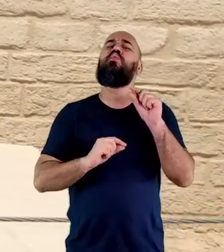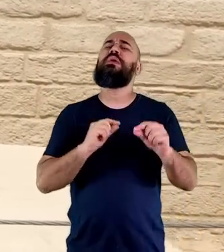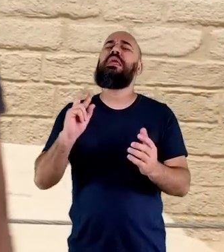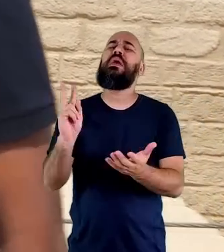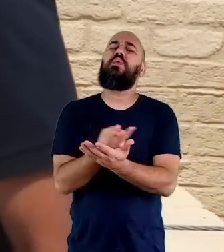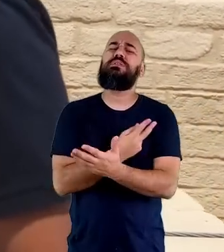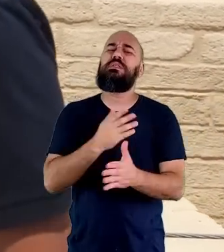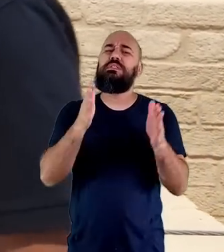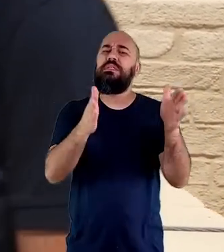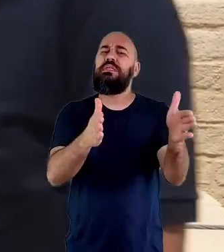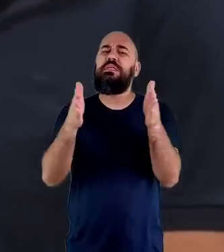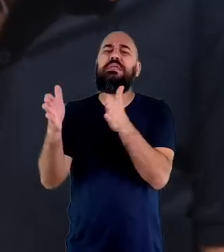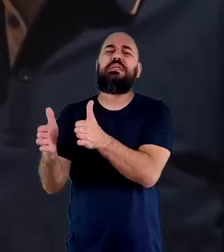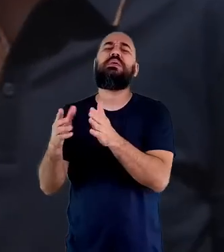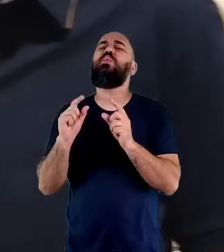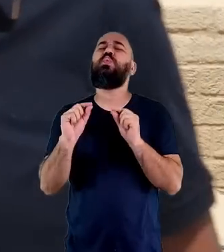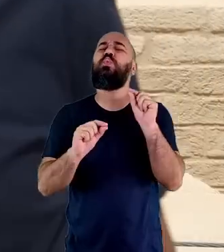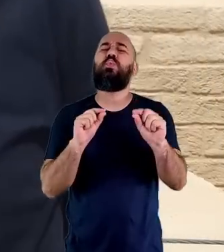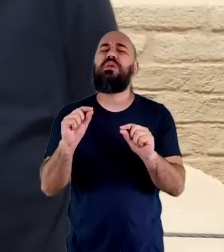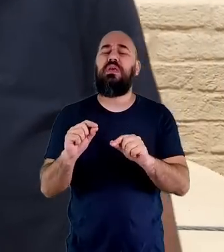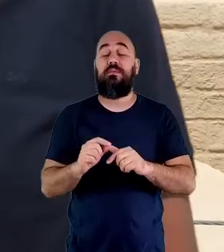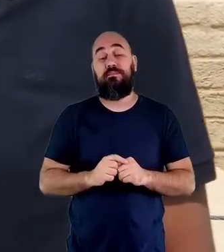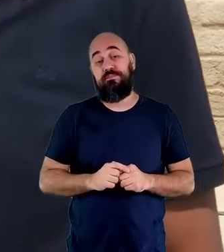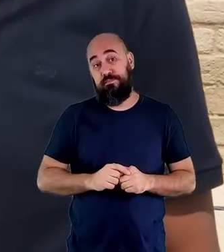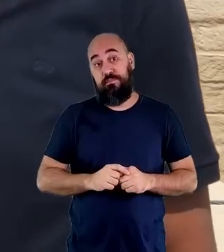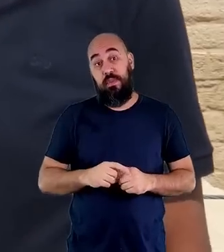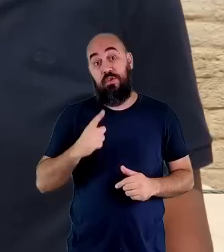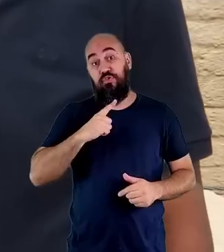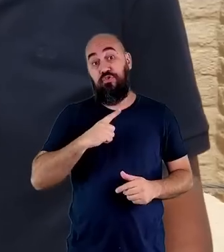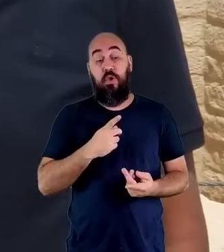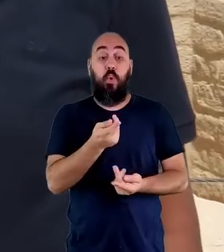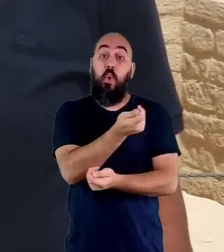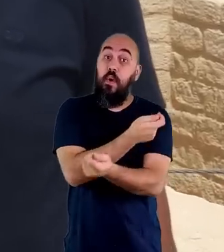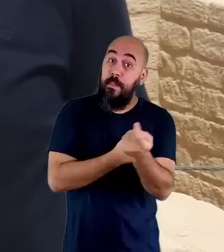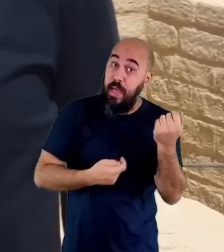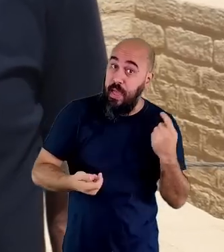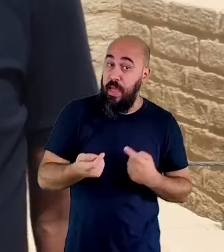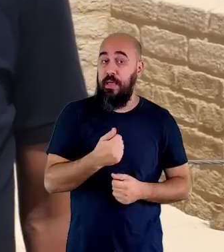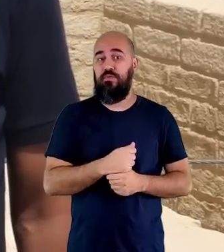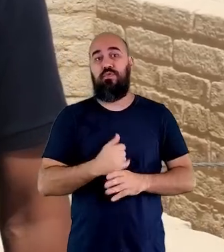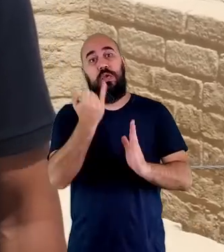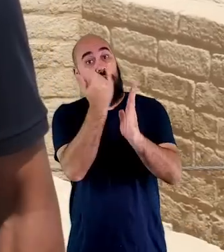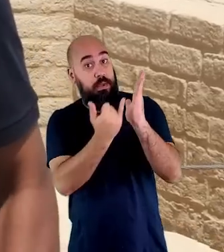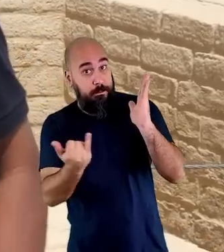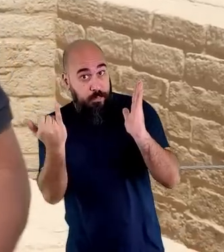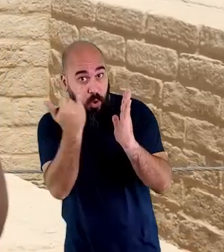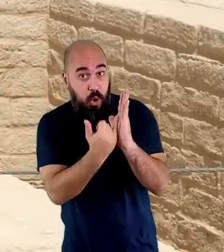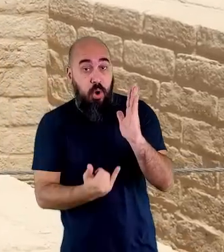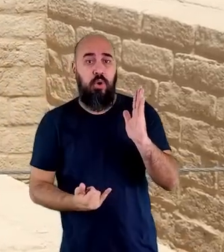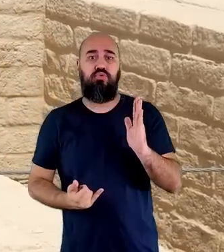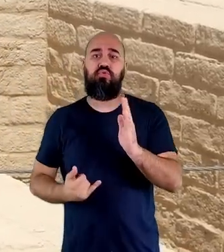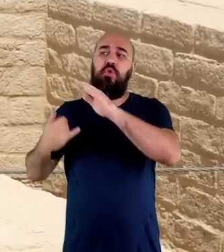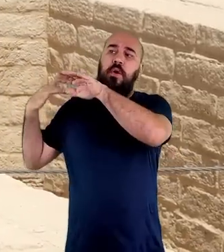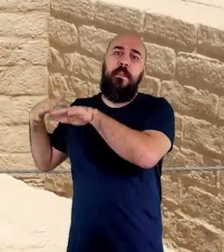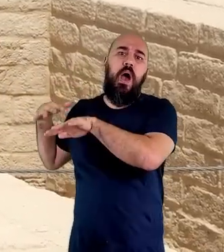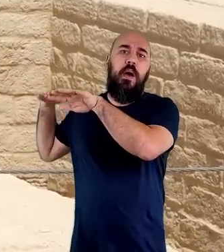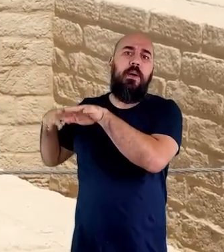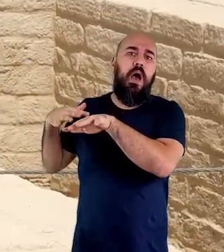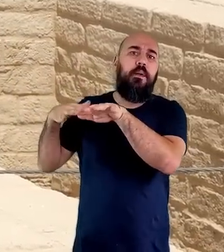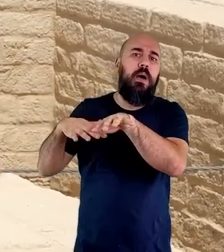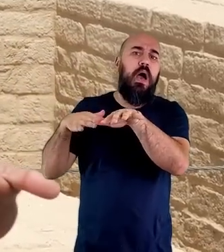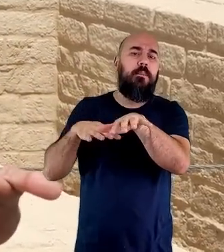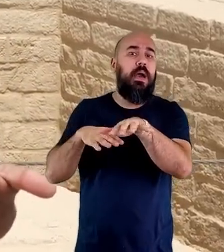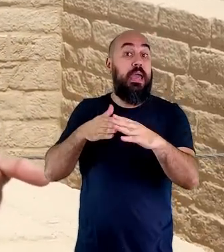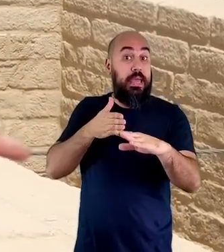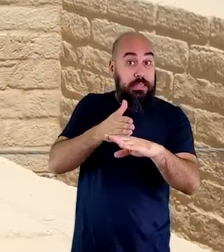que funcionavam nessas câmaras? Bom, uma das coisas que funcionavam aqui era o comércio, a cobrança de impostos, caravanas que entravam ou